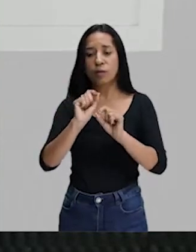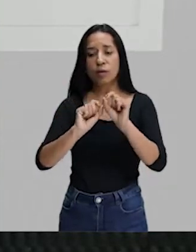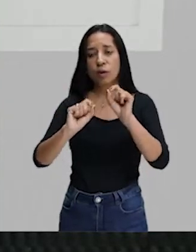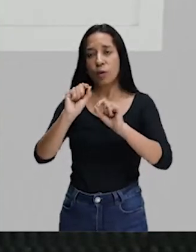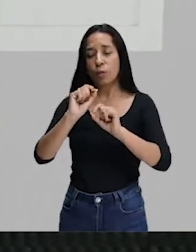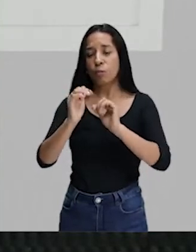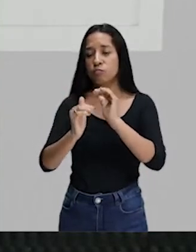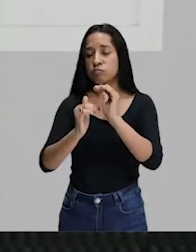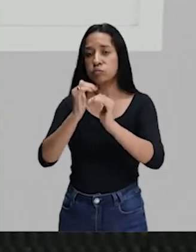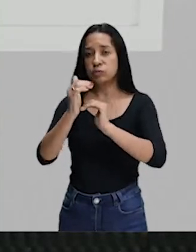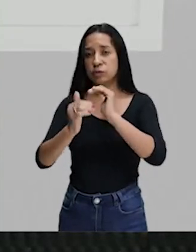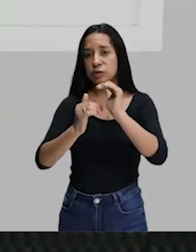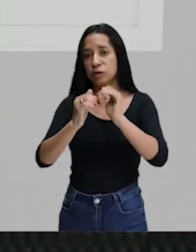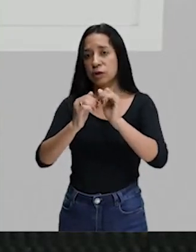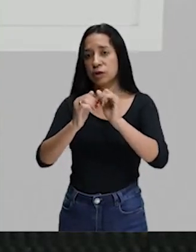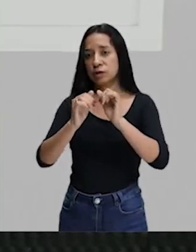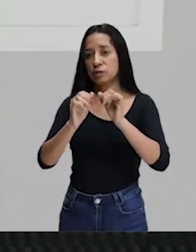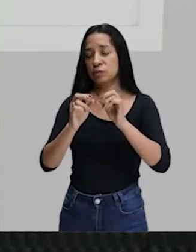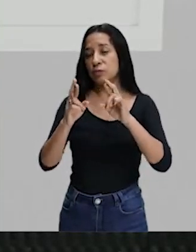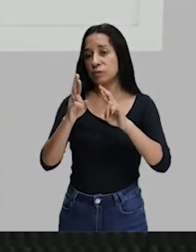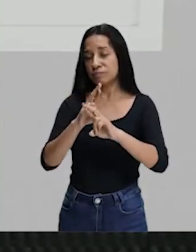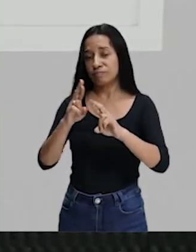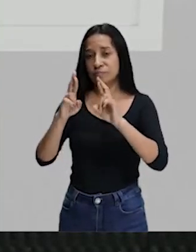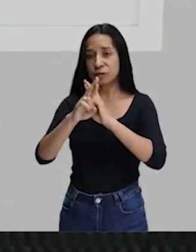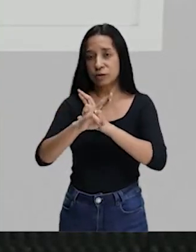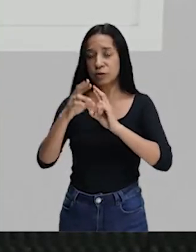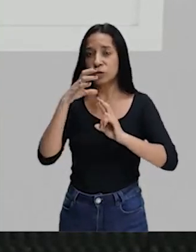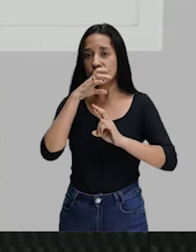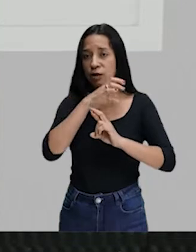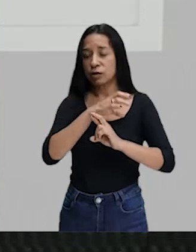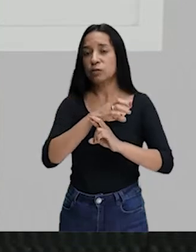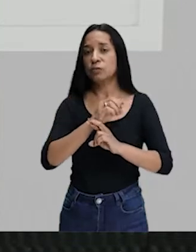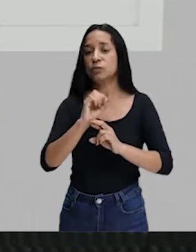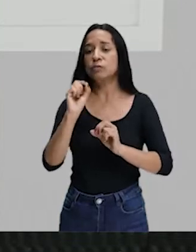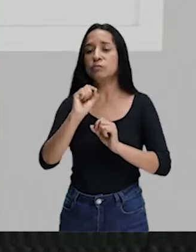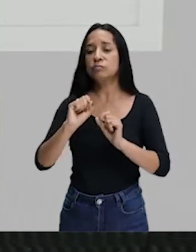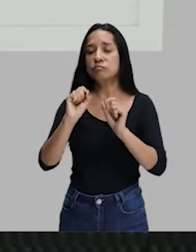um processo de transmissão de calor que acontece